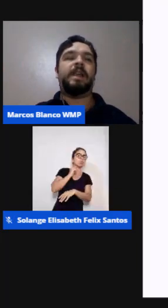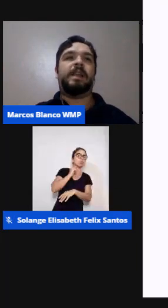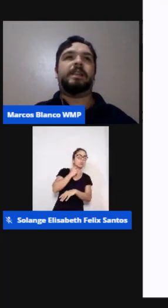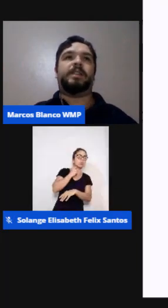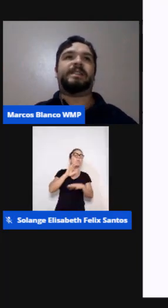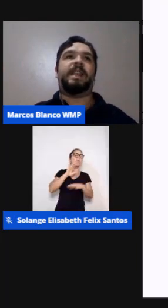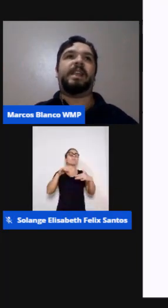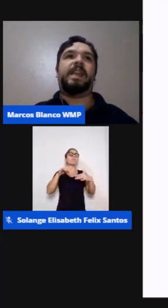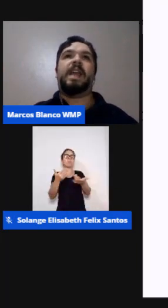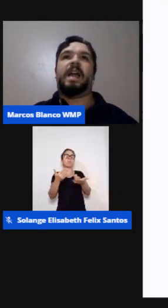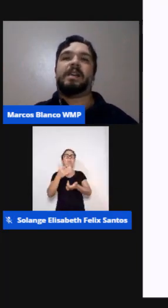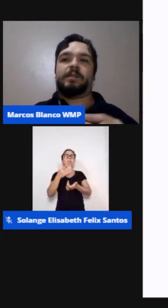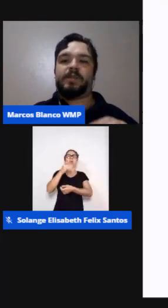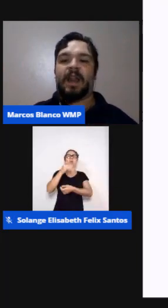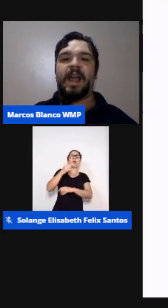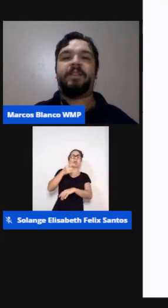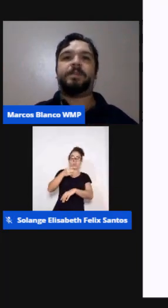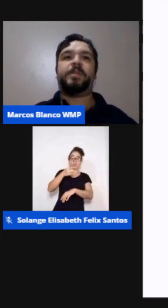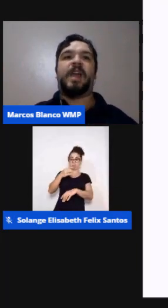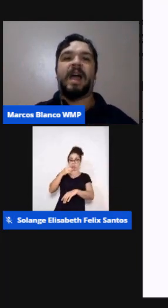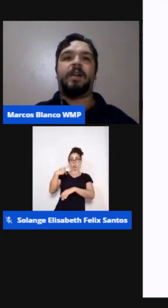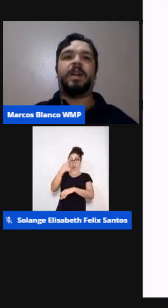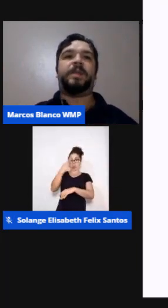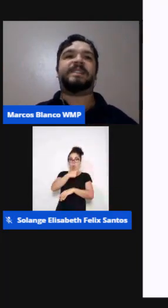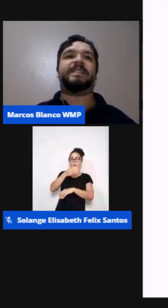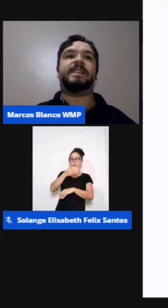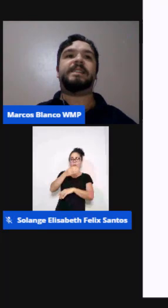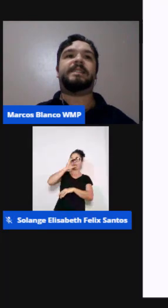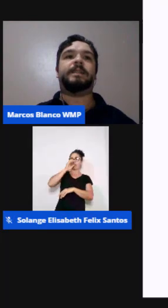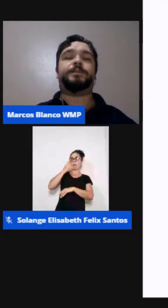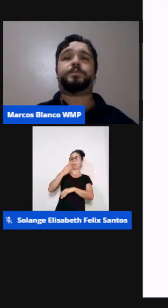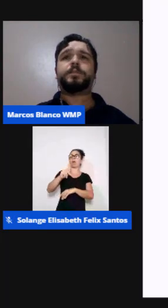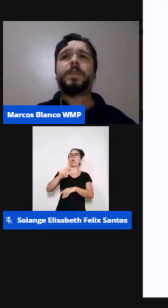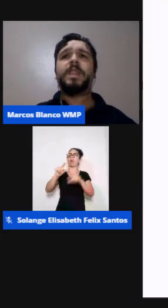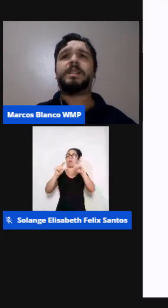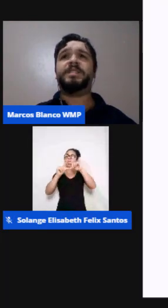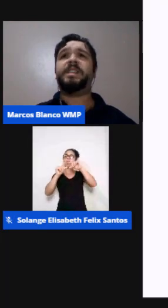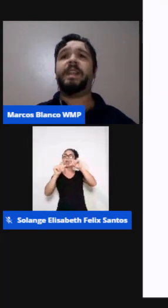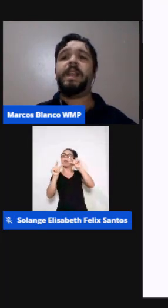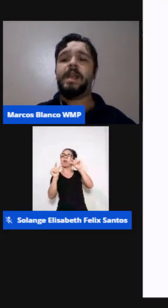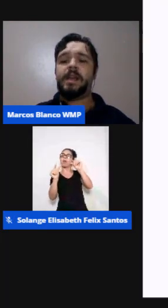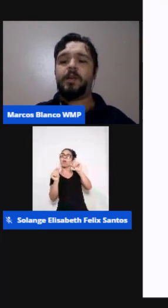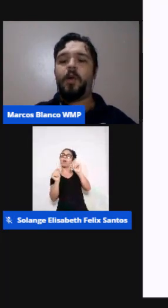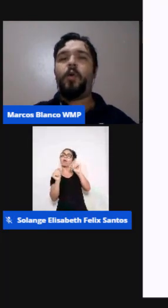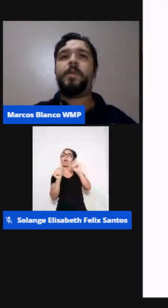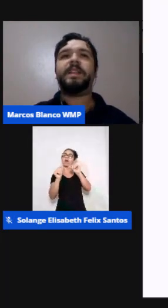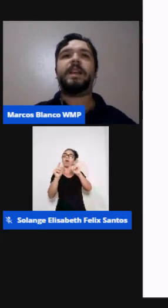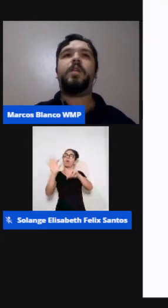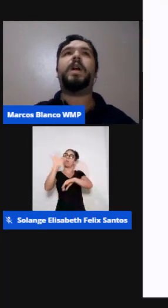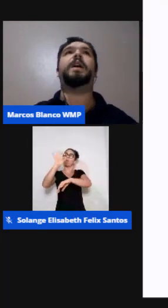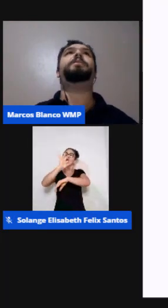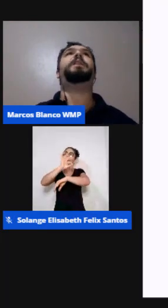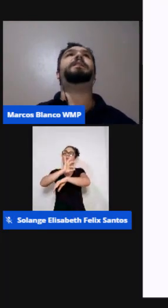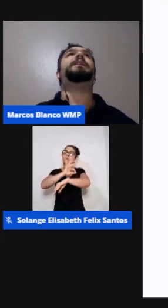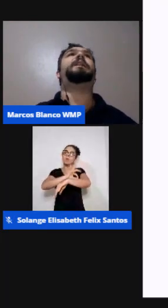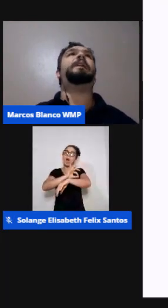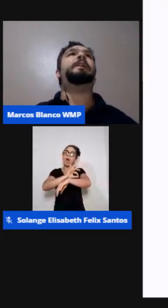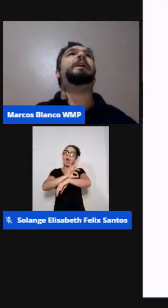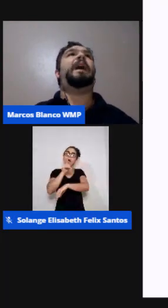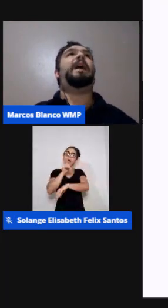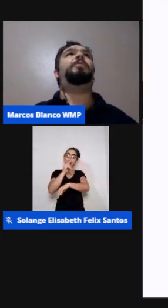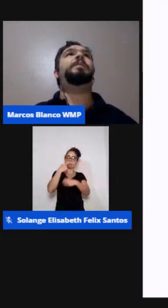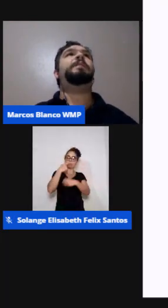larvas, né? Então, assim, a água ela precisa de ter algum material orgânico